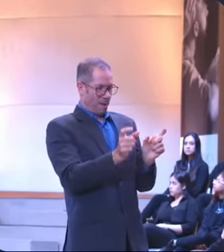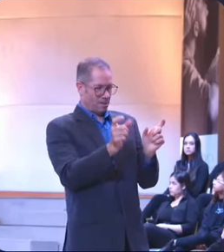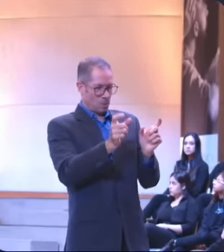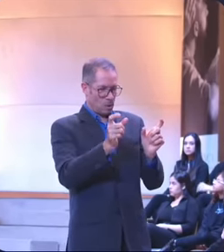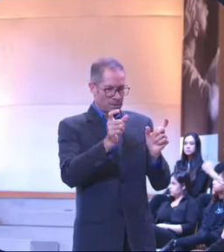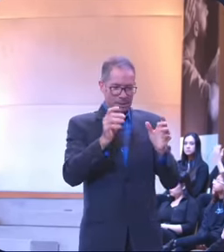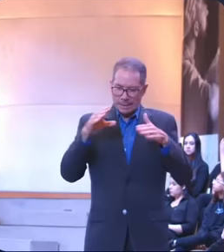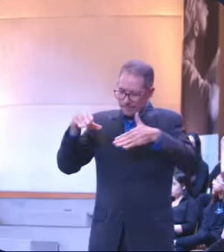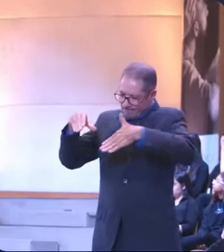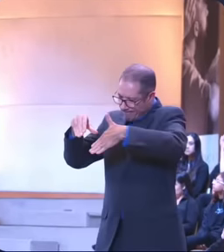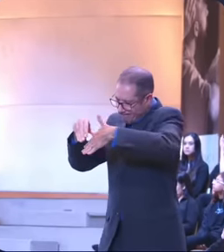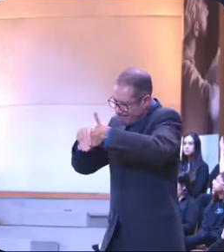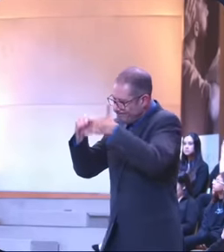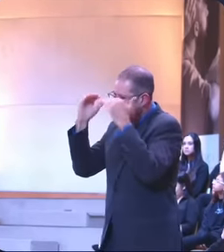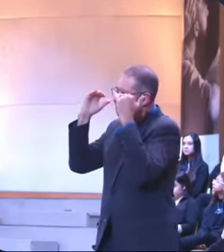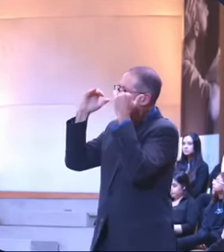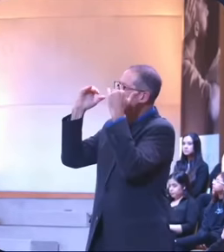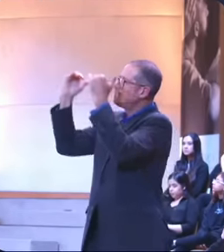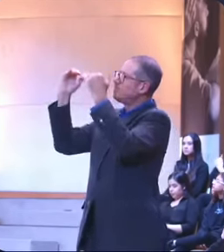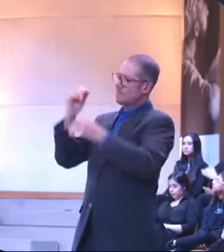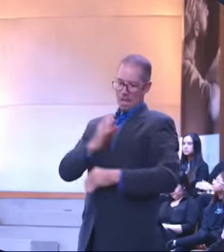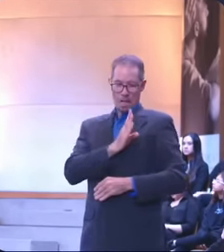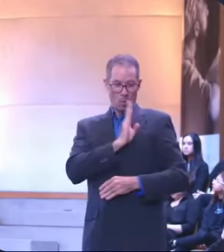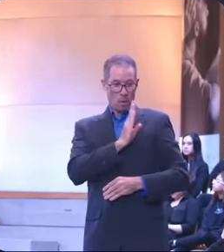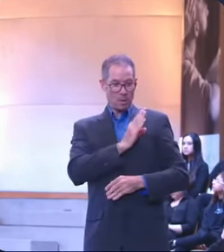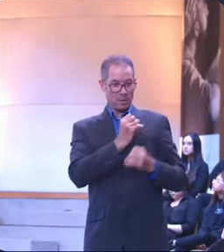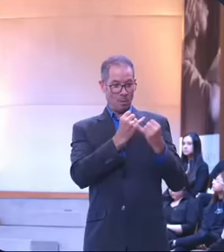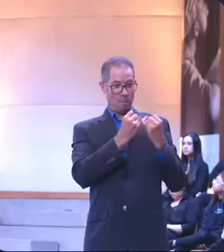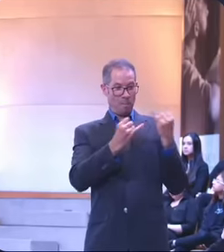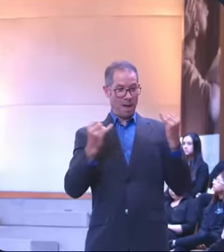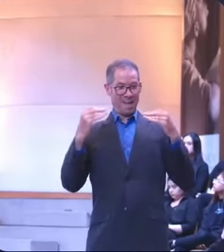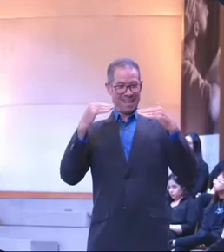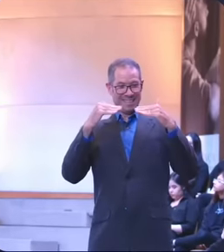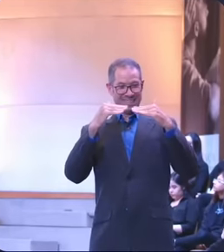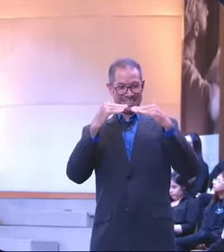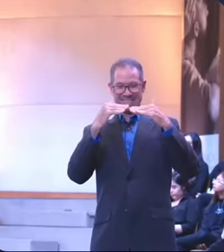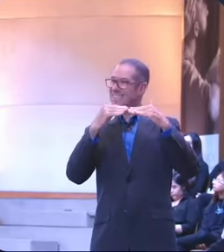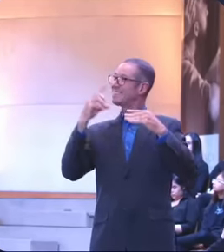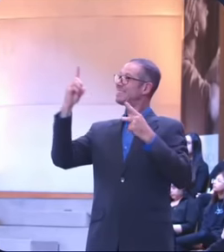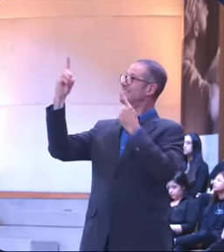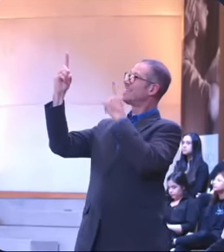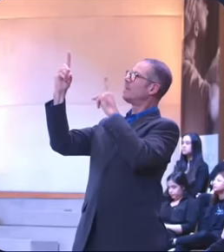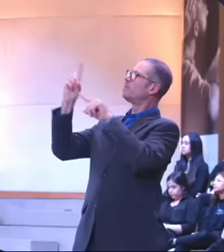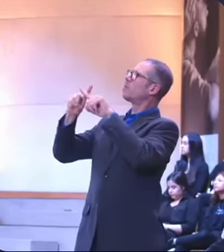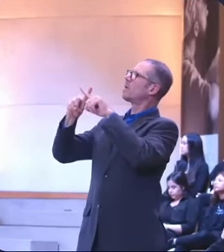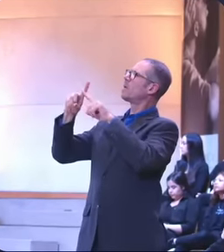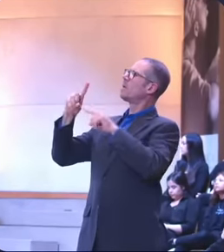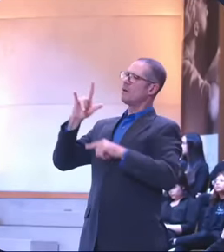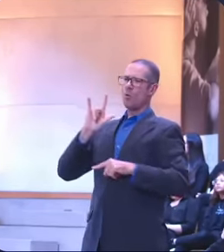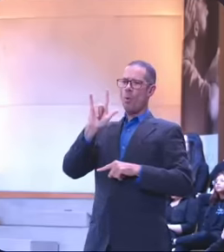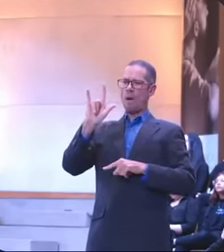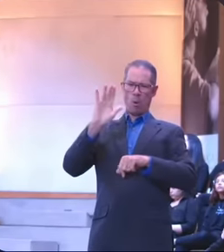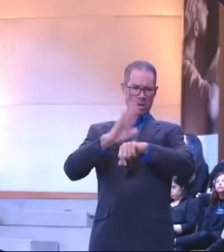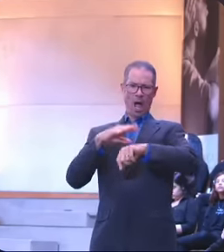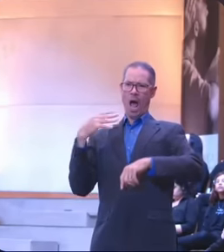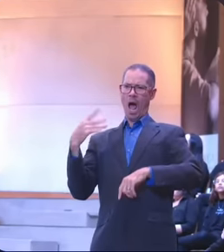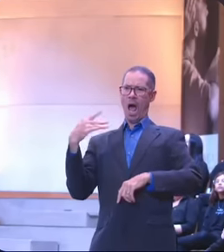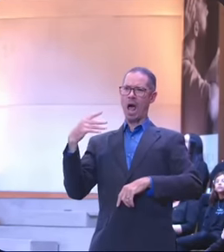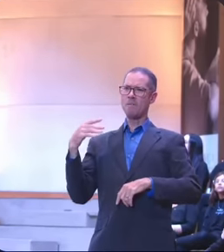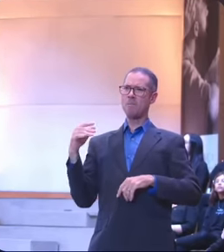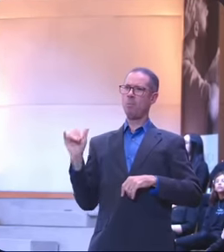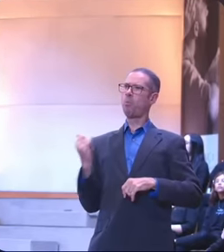temem um coração parecido com o dele. Por que que o amor é tão importante? Porque a Bíblia diz